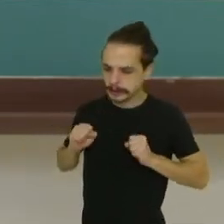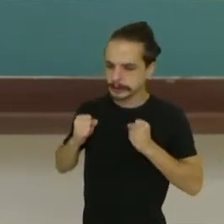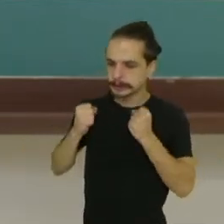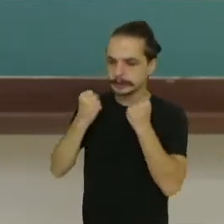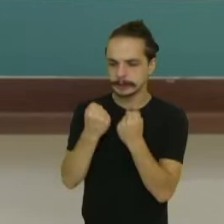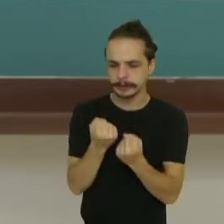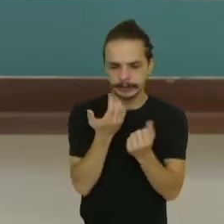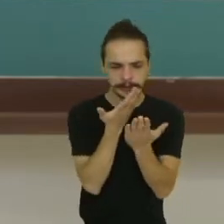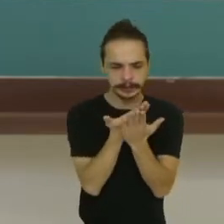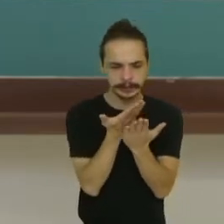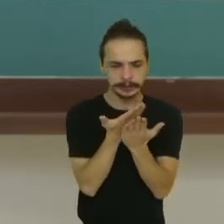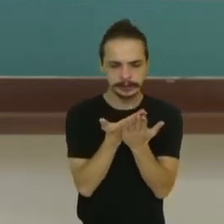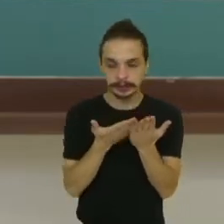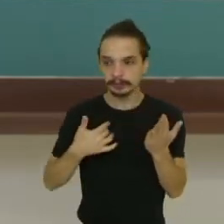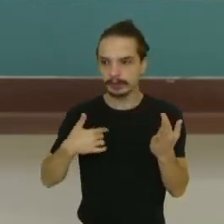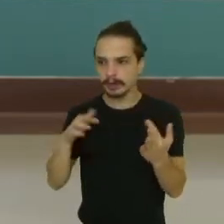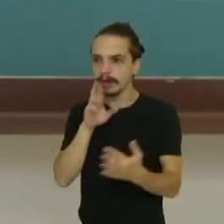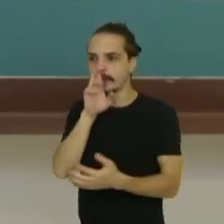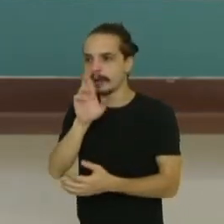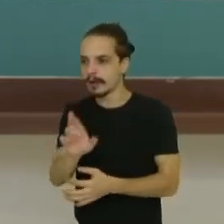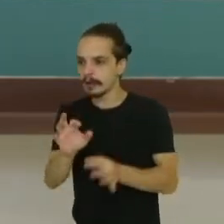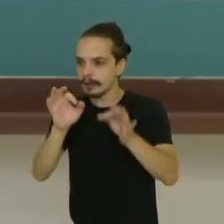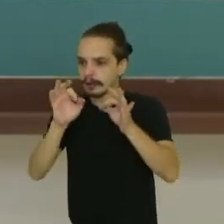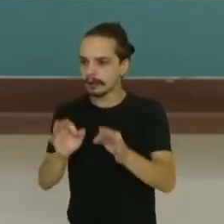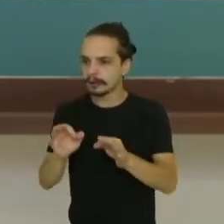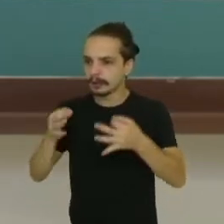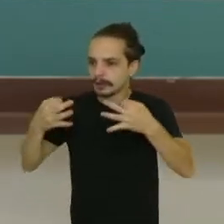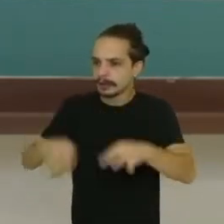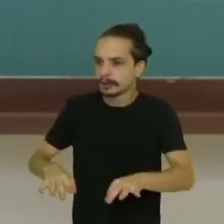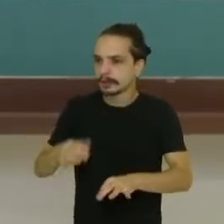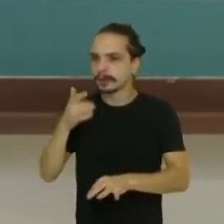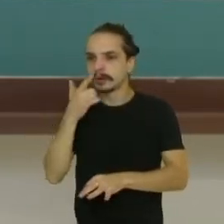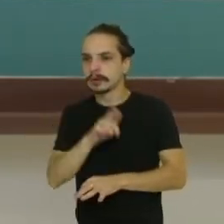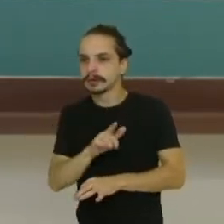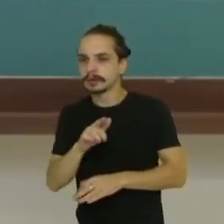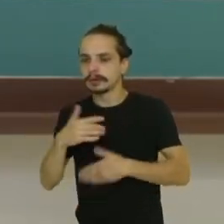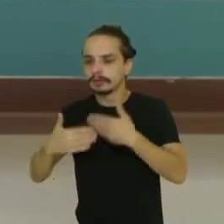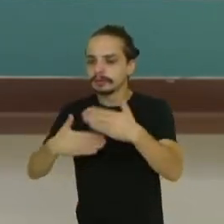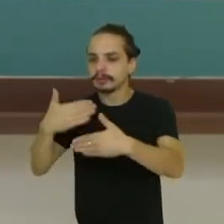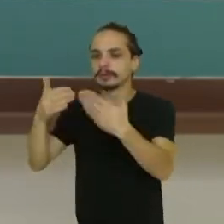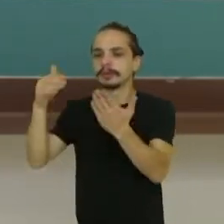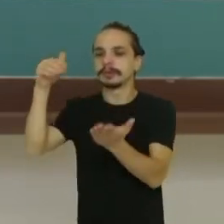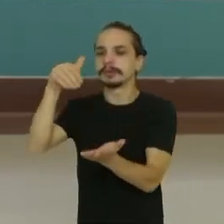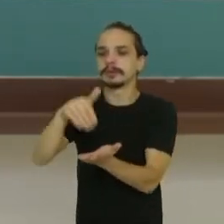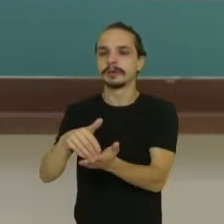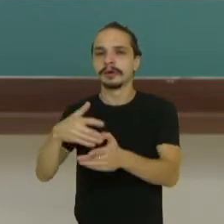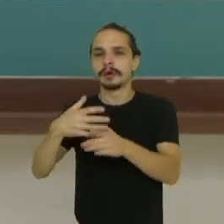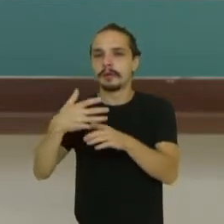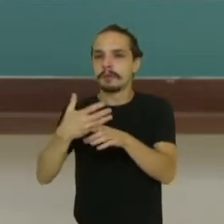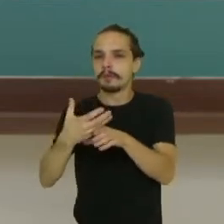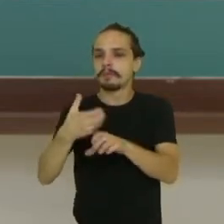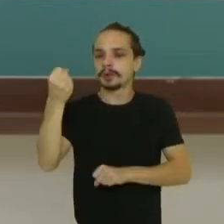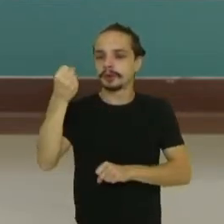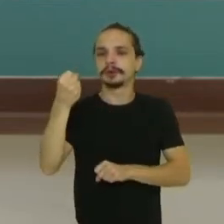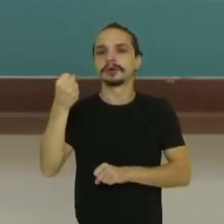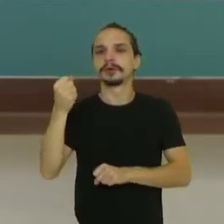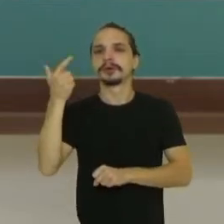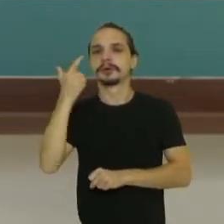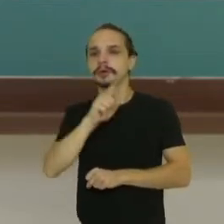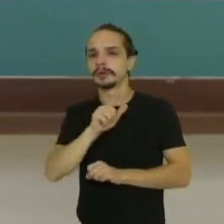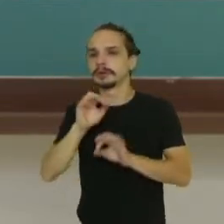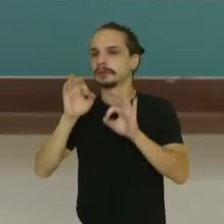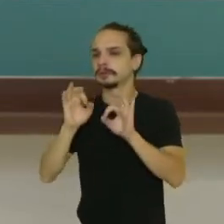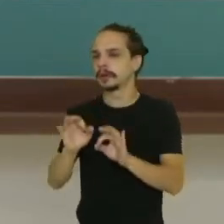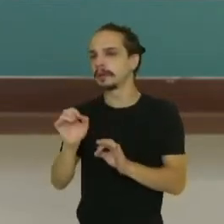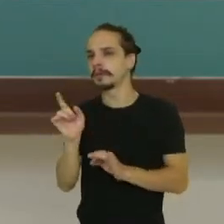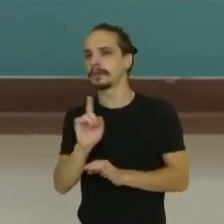dedicação ele está sendo conduzido para um final de sucesso para uma rotina de sucesso